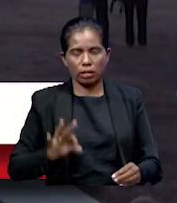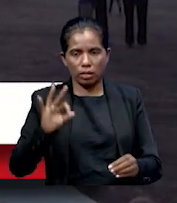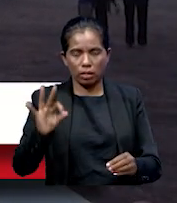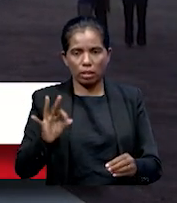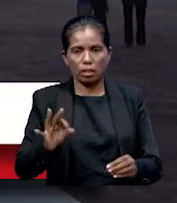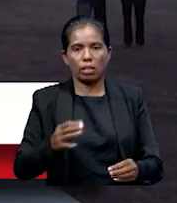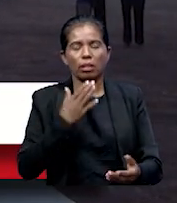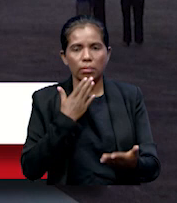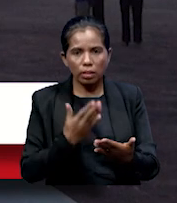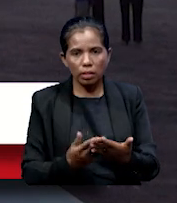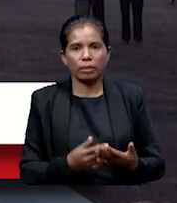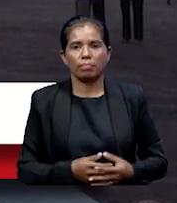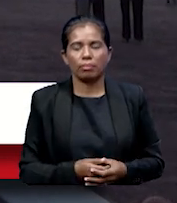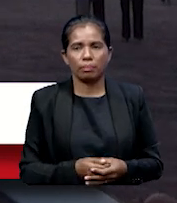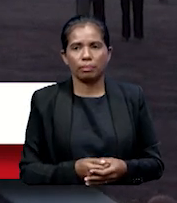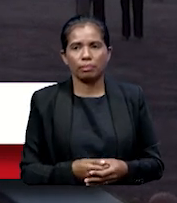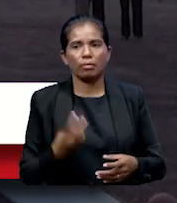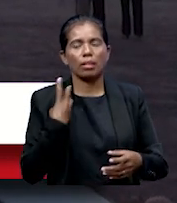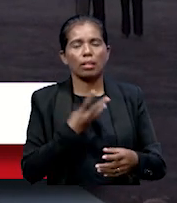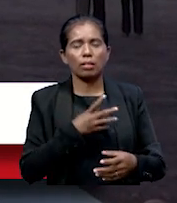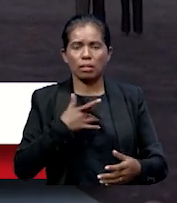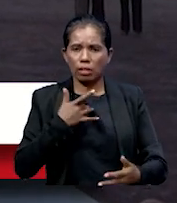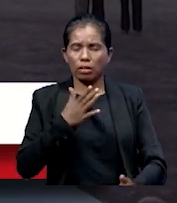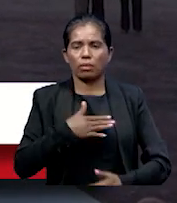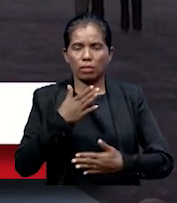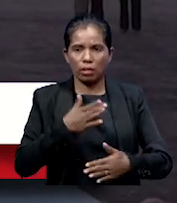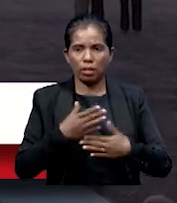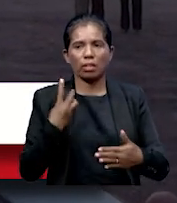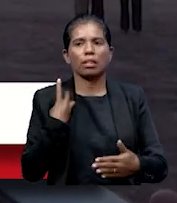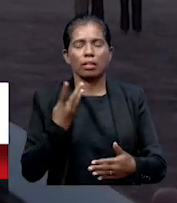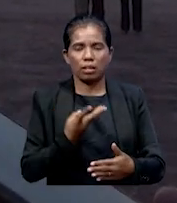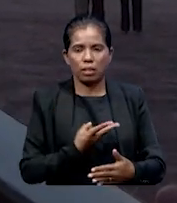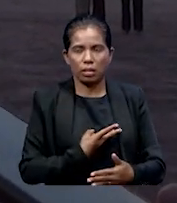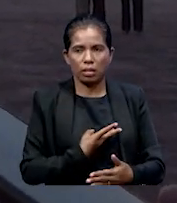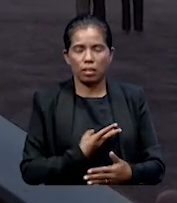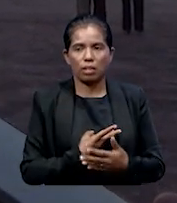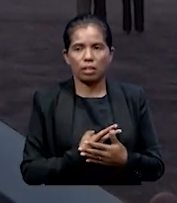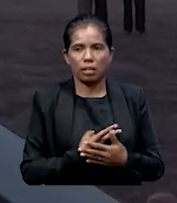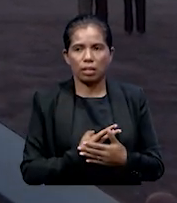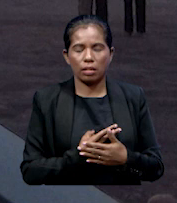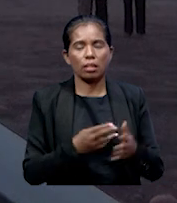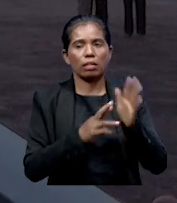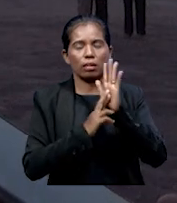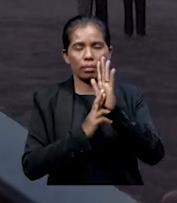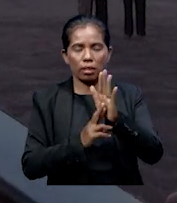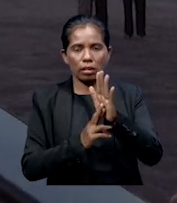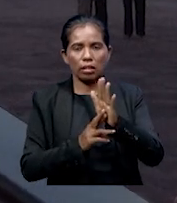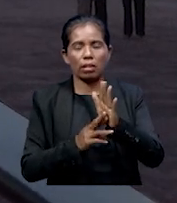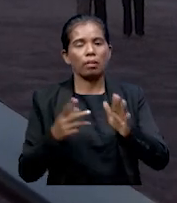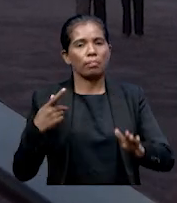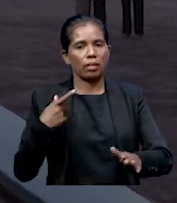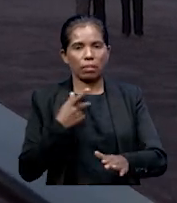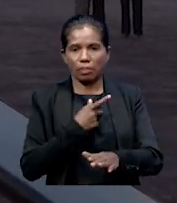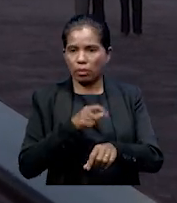tolerância. E está apreciado de Deves e tem minha representante do povo e do